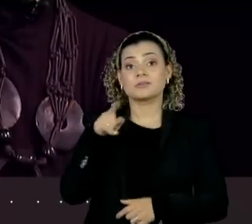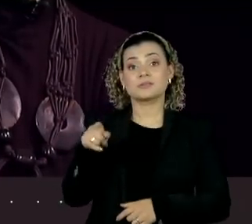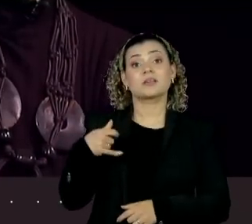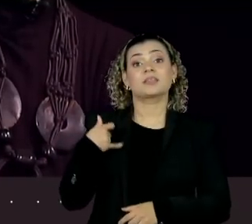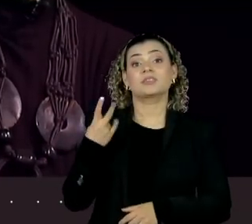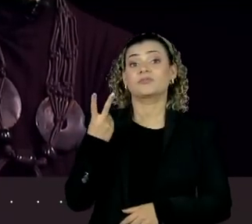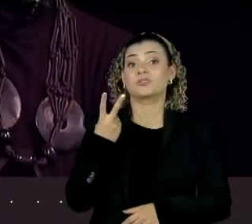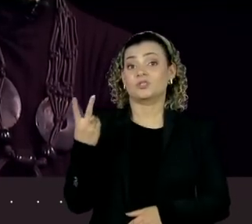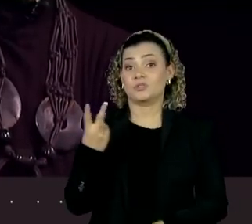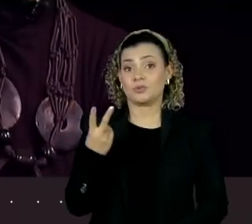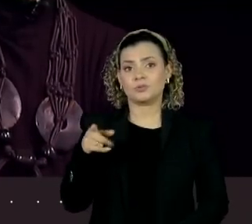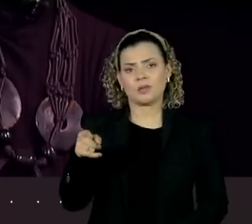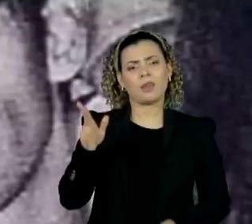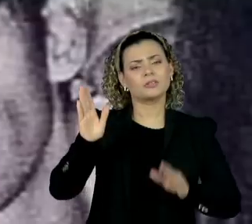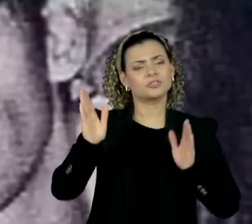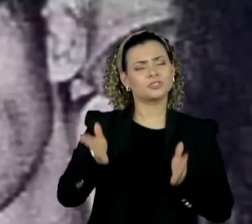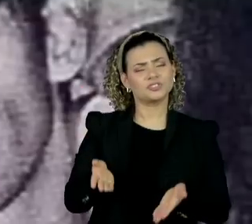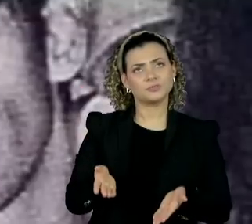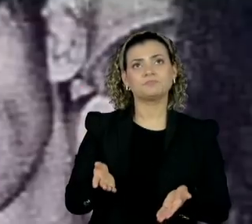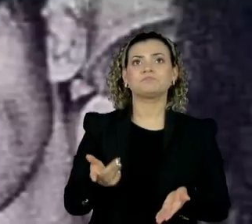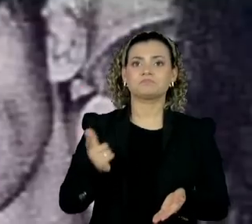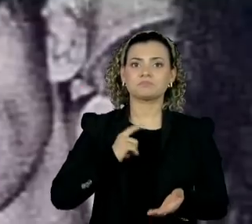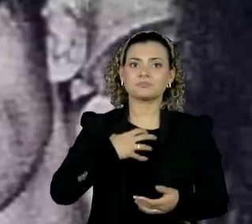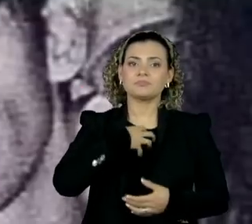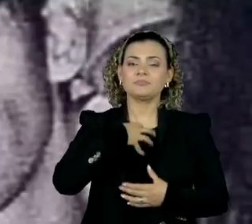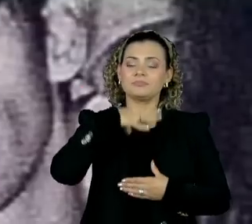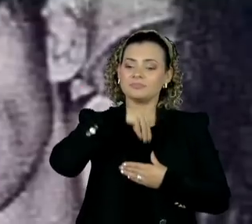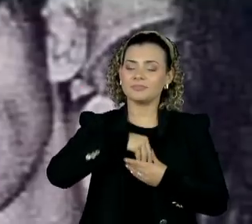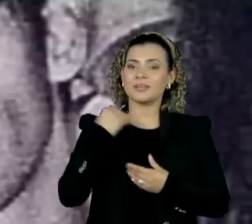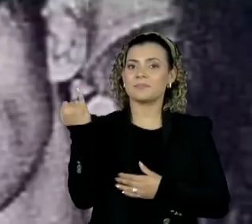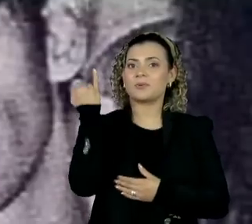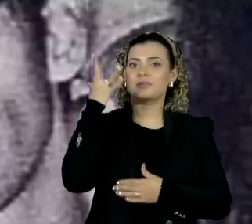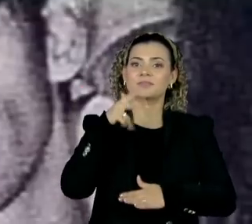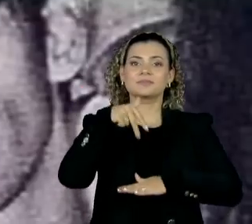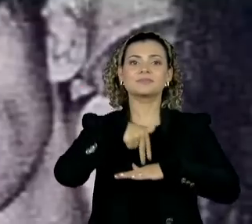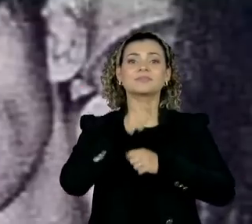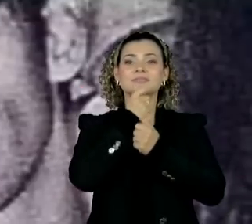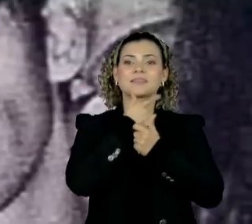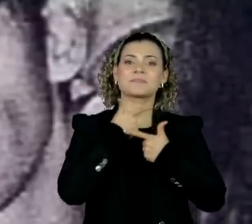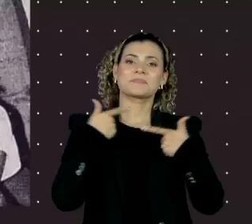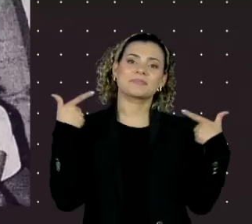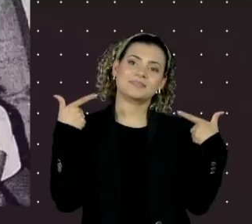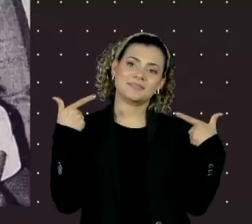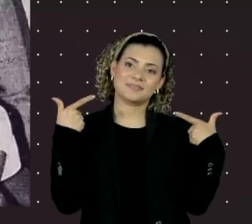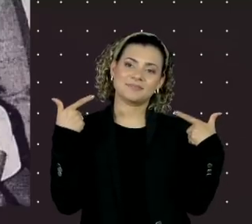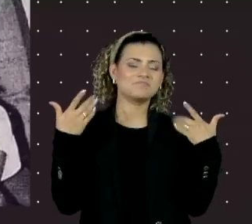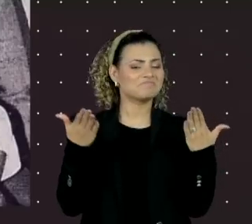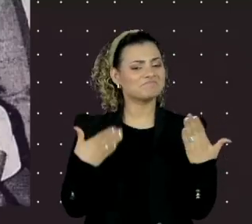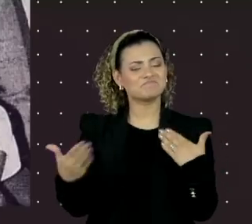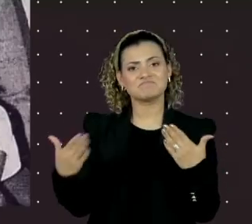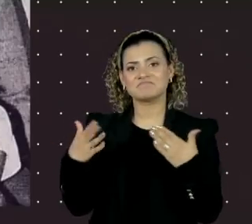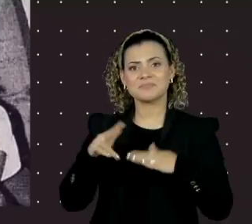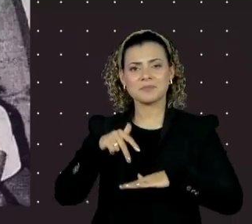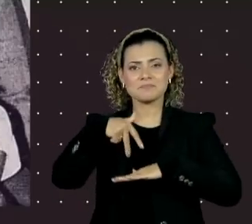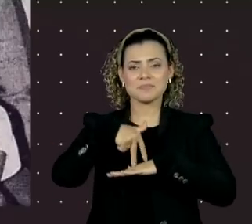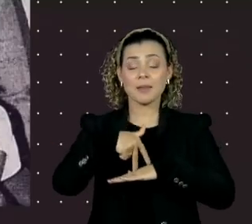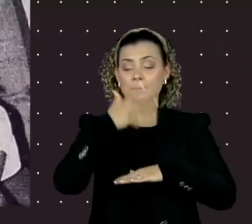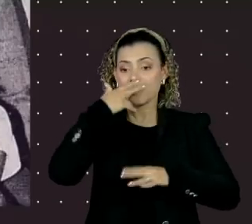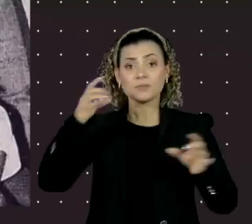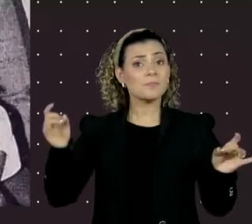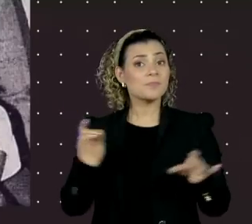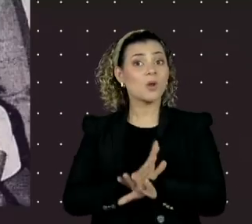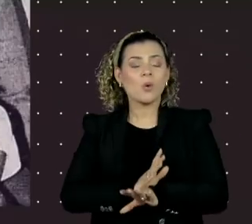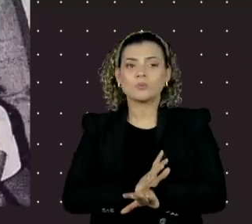Ela tinha já uma coisa que muito importante para quem está no palco, carisma. E ela tem uma coisa tão pronta, ela veio